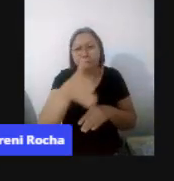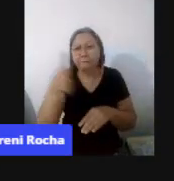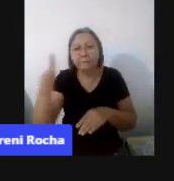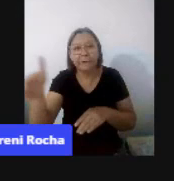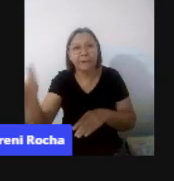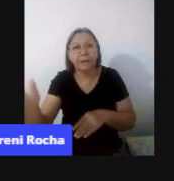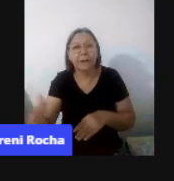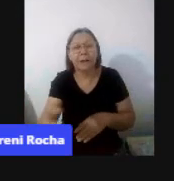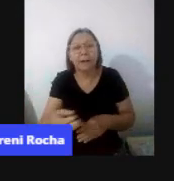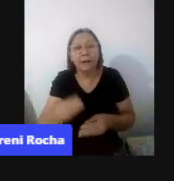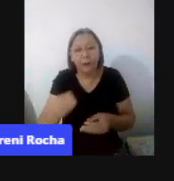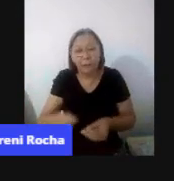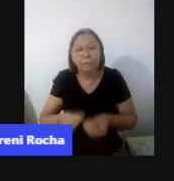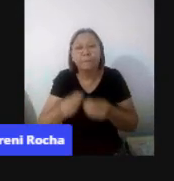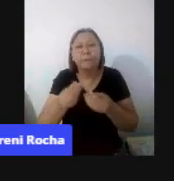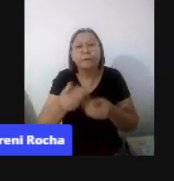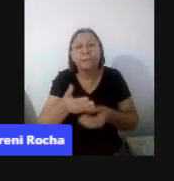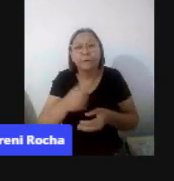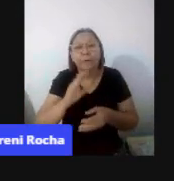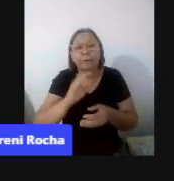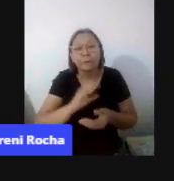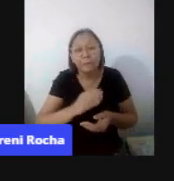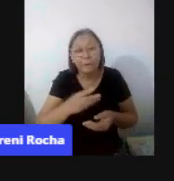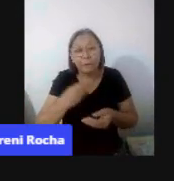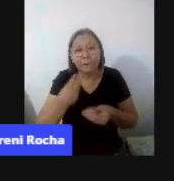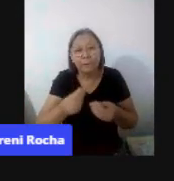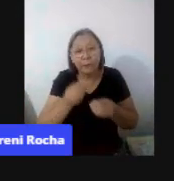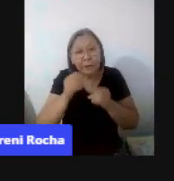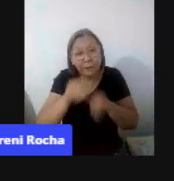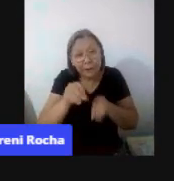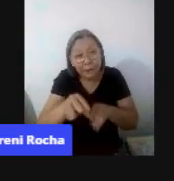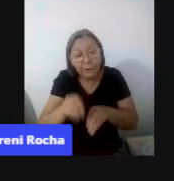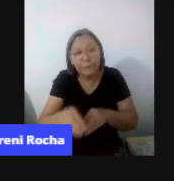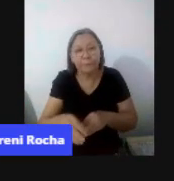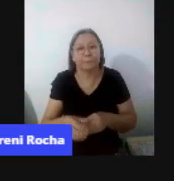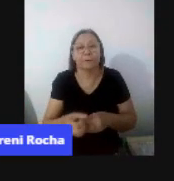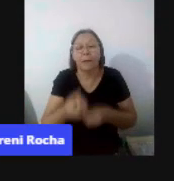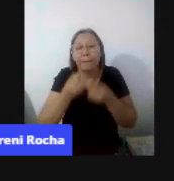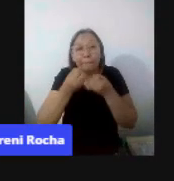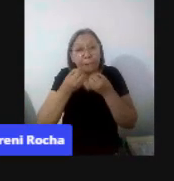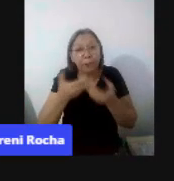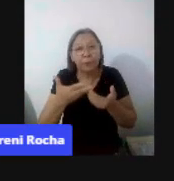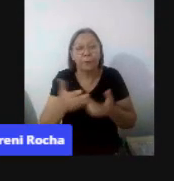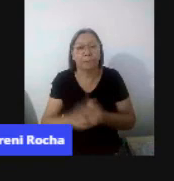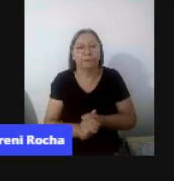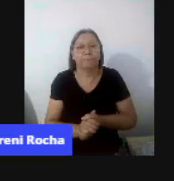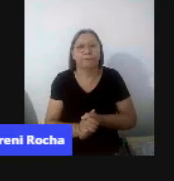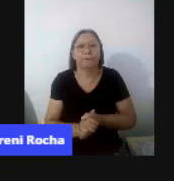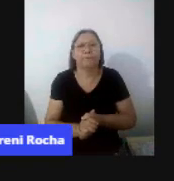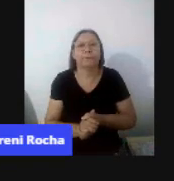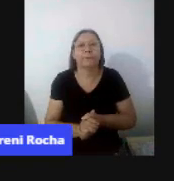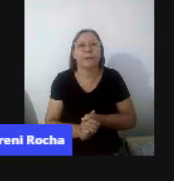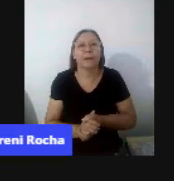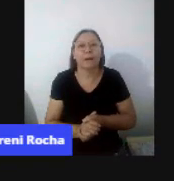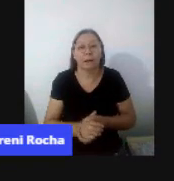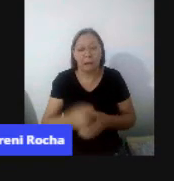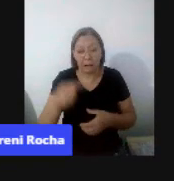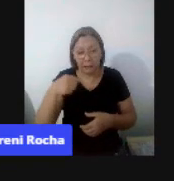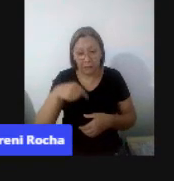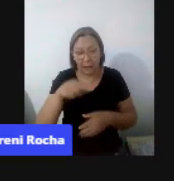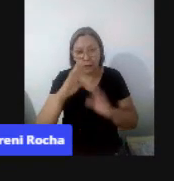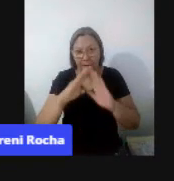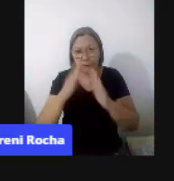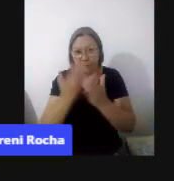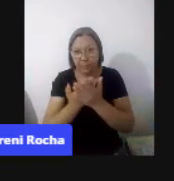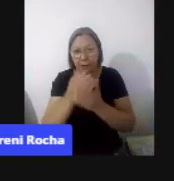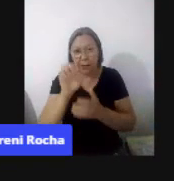bom. E agora, a última questão. Na minha e-mail não é assim. Que bom que não é assim, professor, da maneira